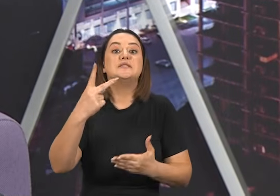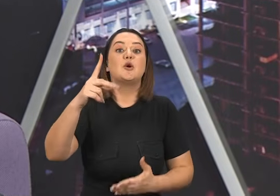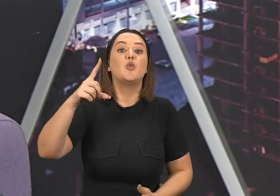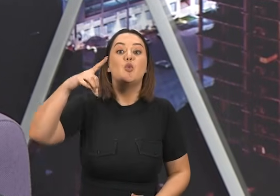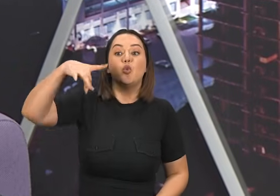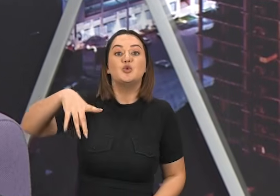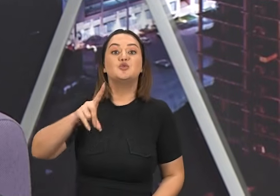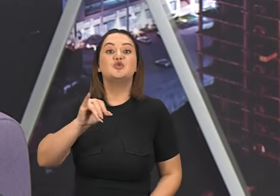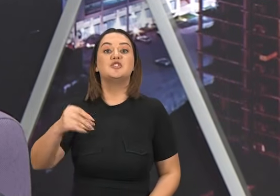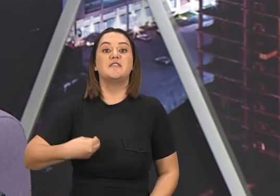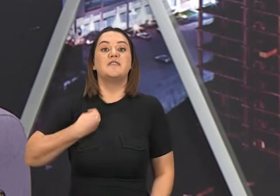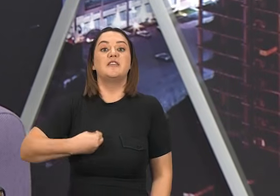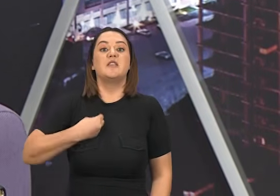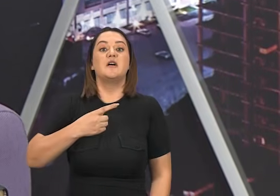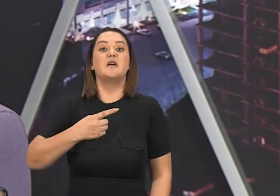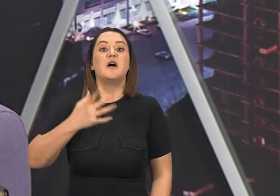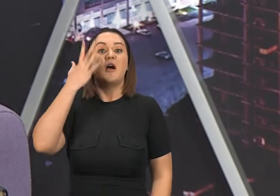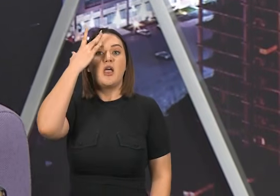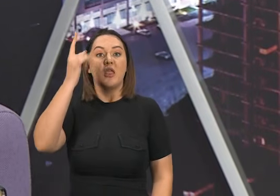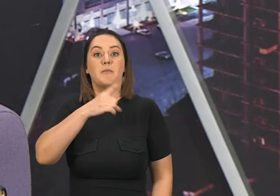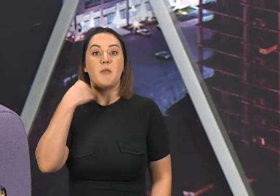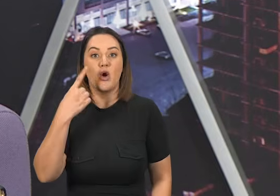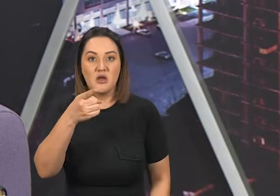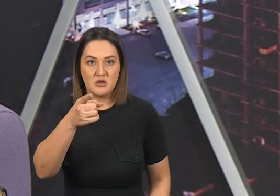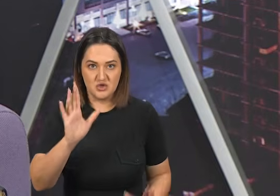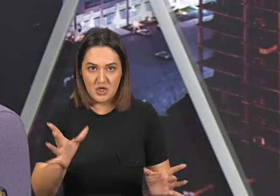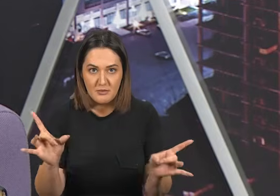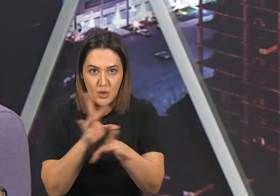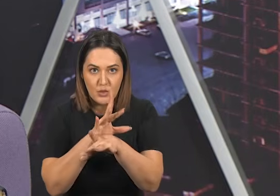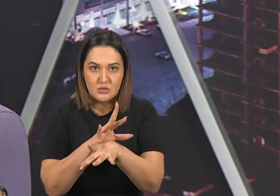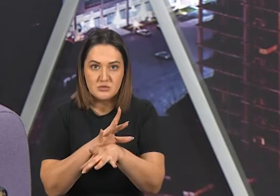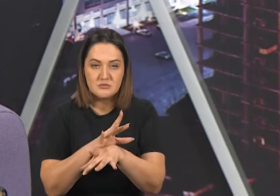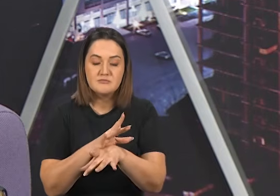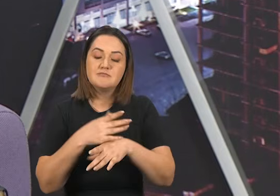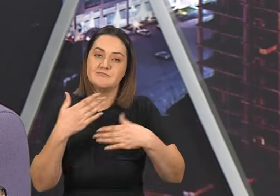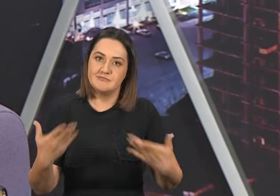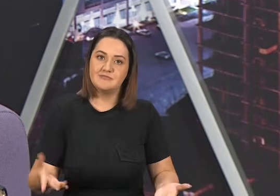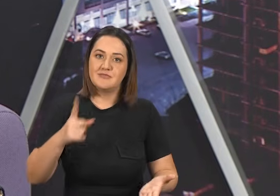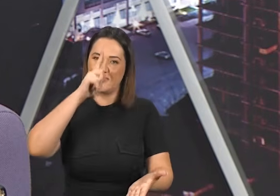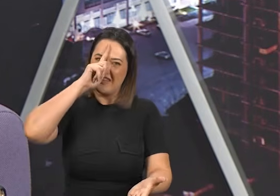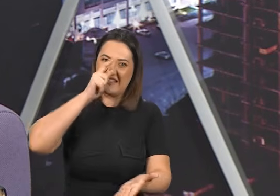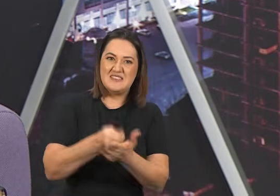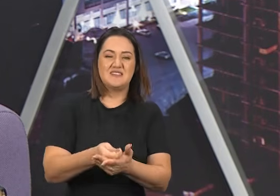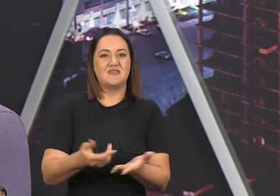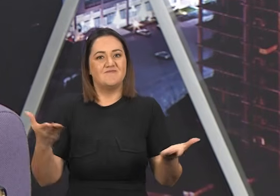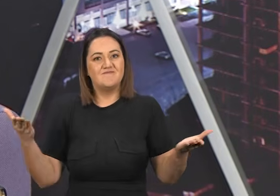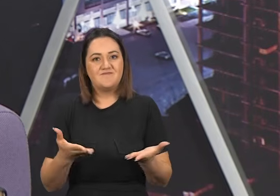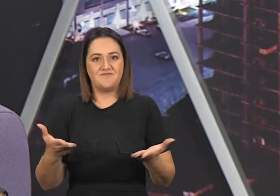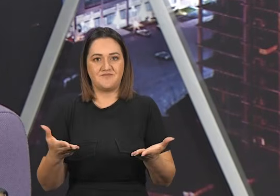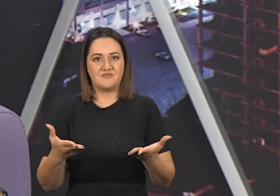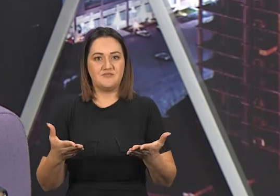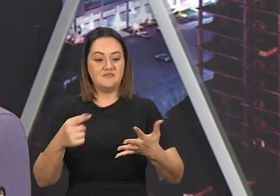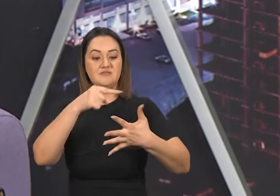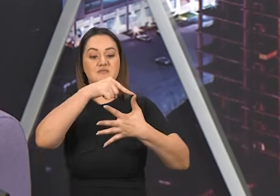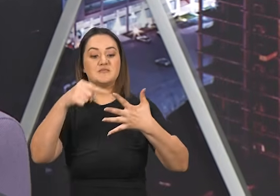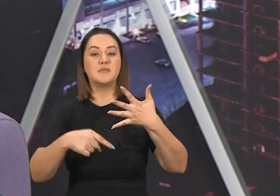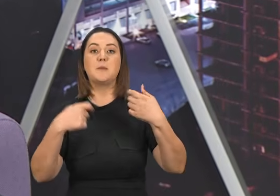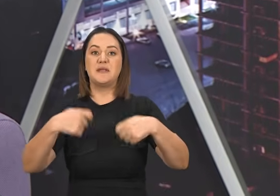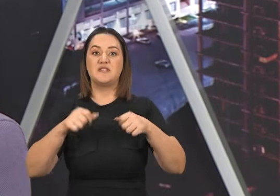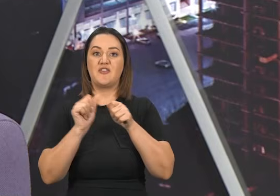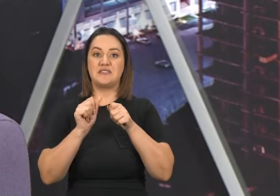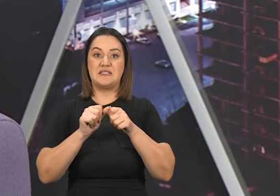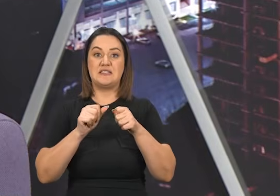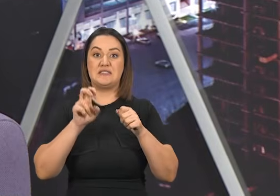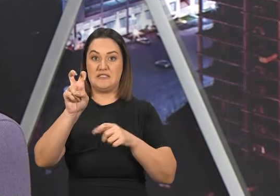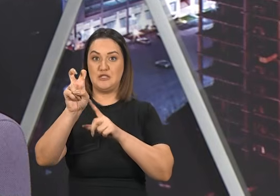hoje fosse seu último dia de vida, você estaria preparado? Então tome uma decisão. São 5 coisas que você tem